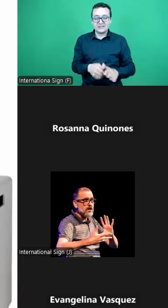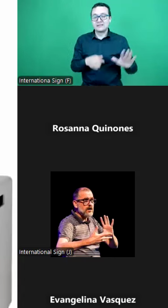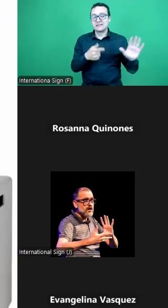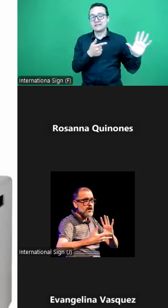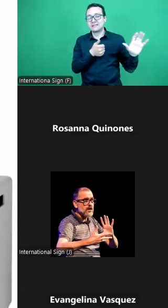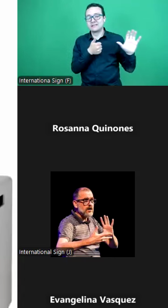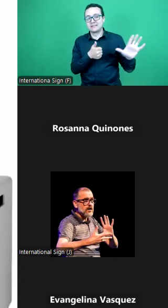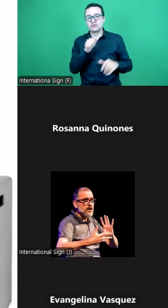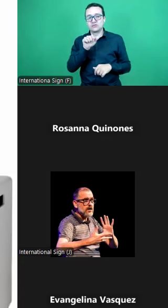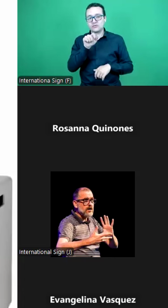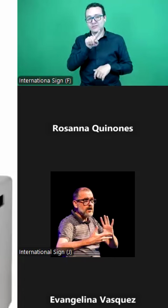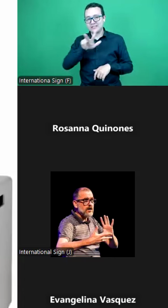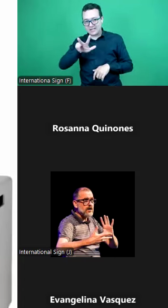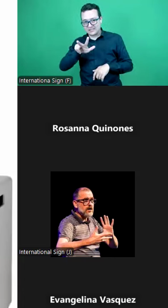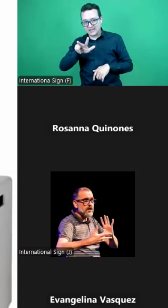41.613